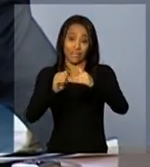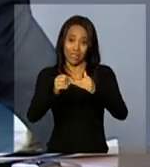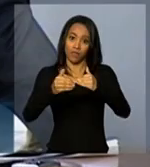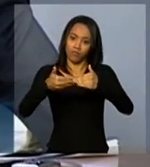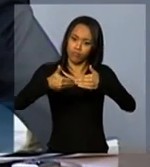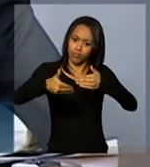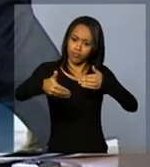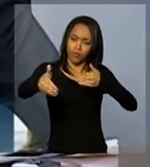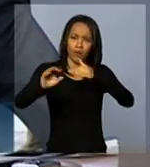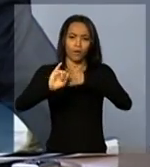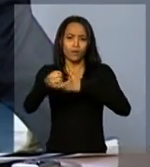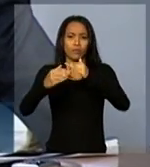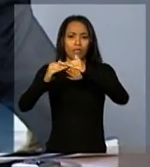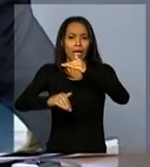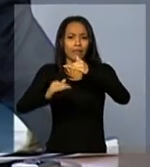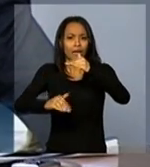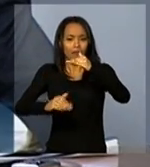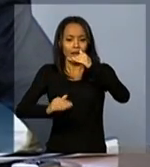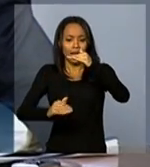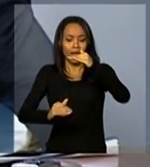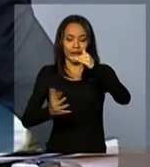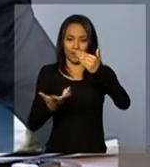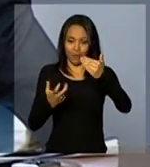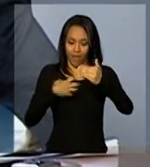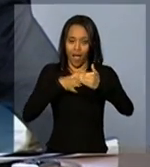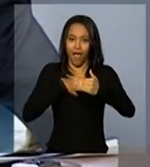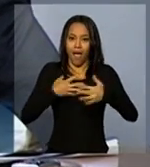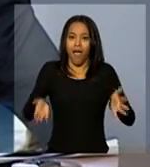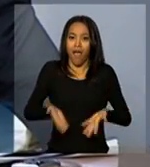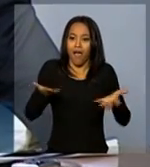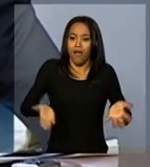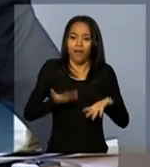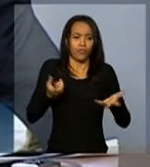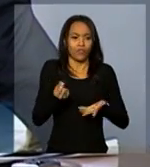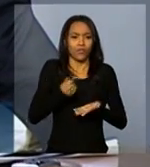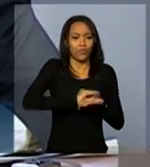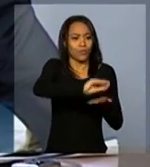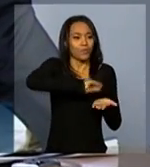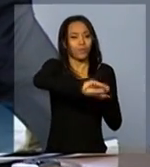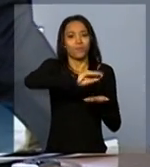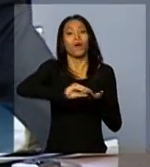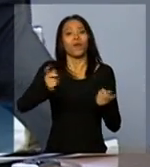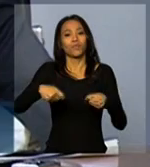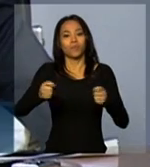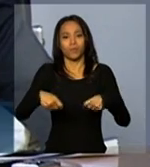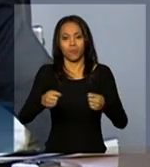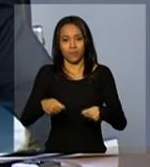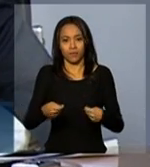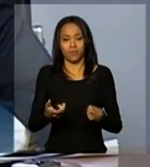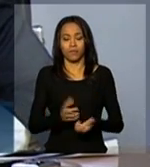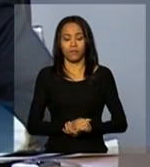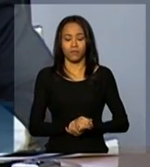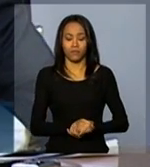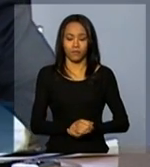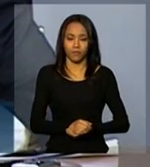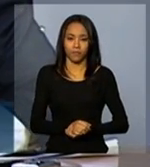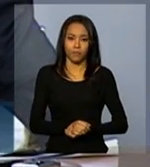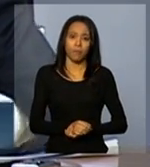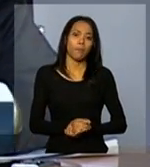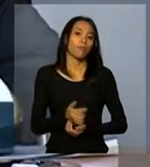caindo, ele vai estar estimulado a aumentar os negócios e aumentar o investimento.